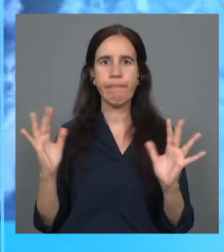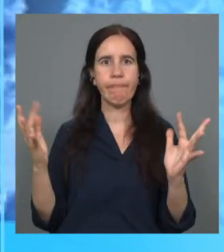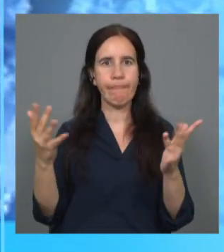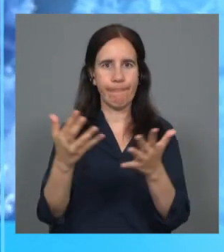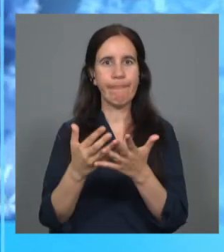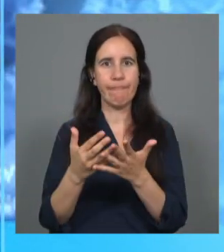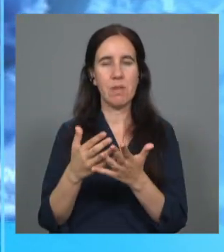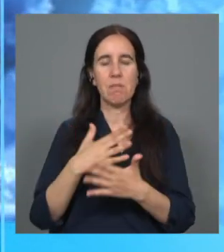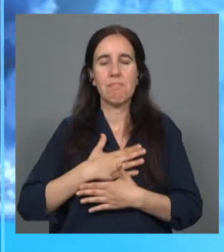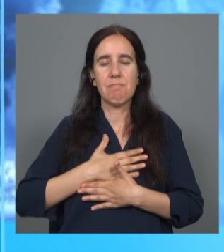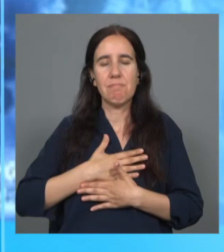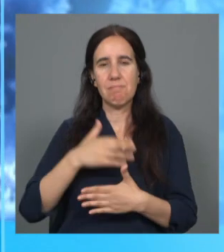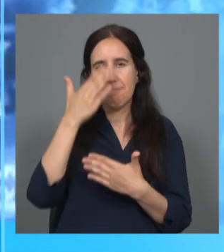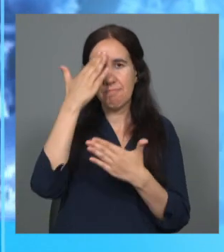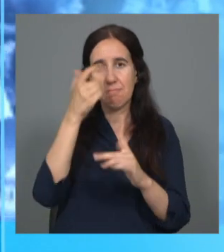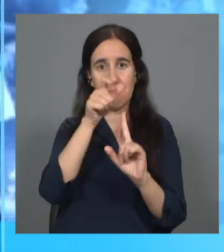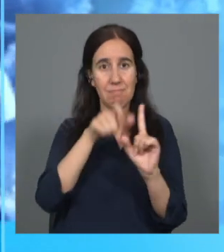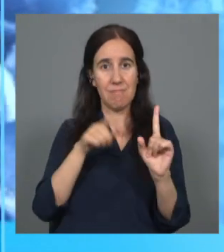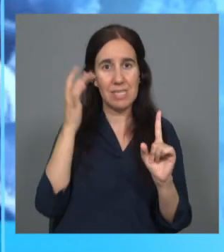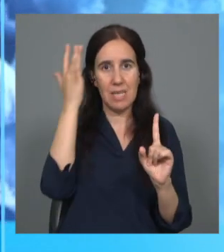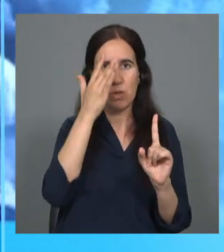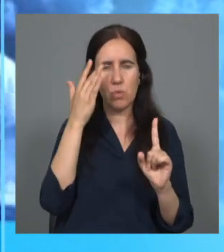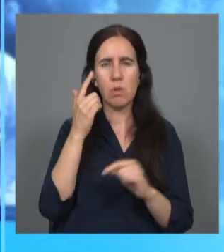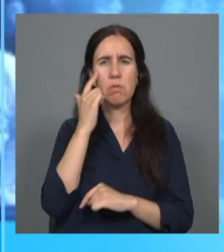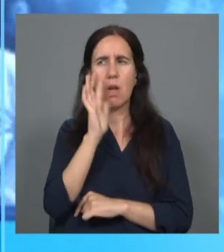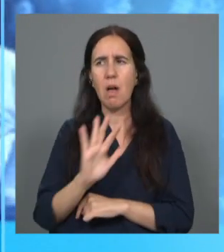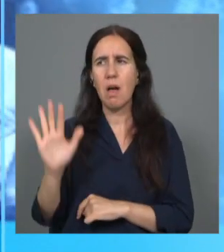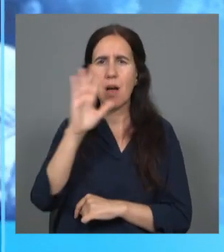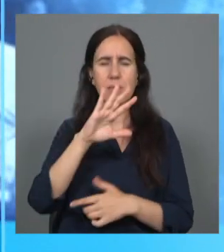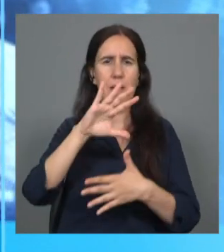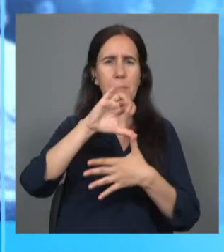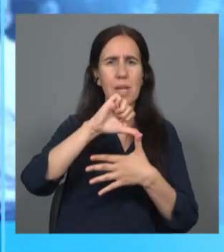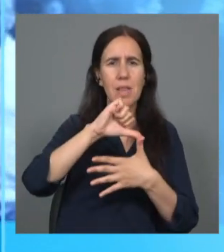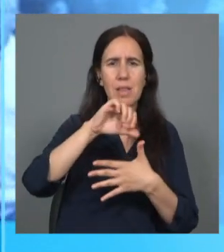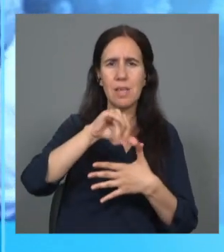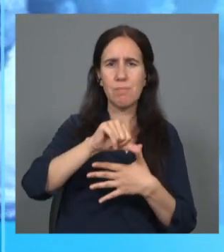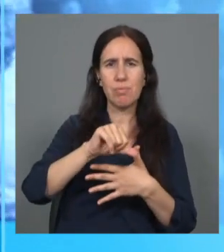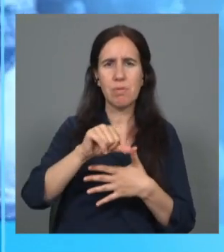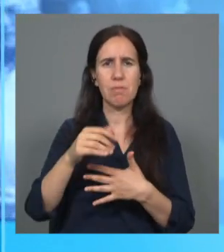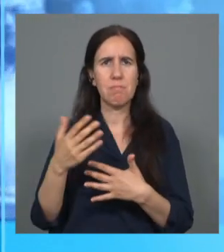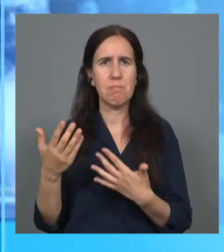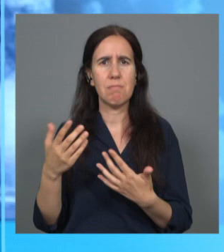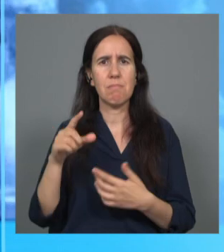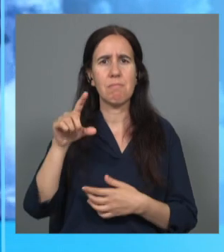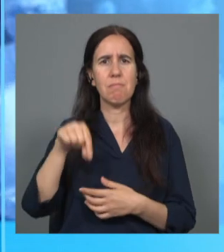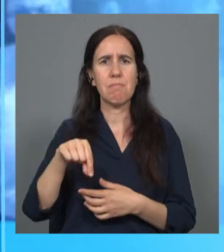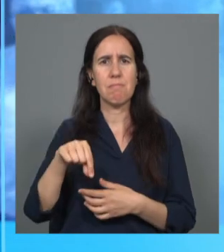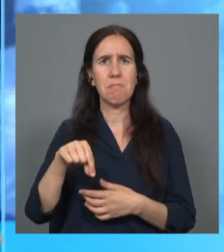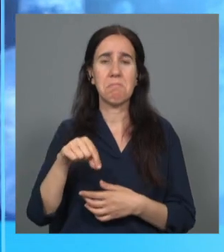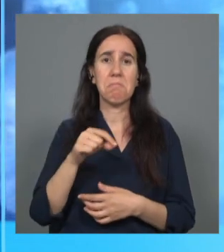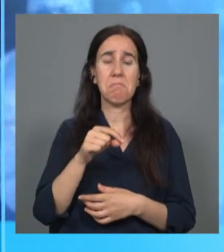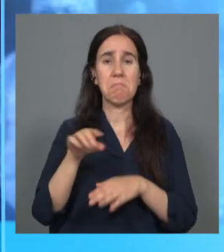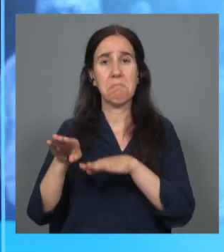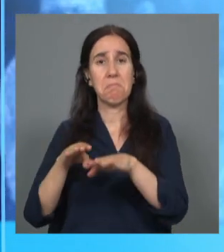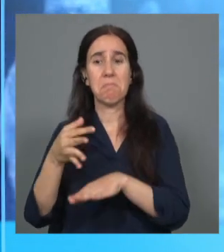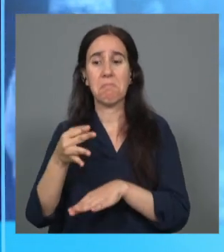devoção a este santo, desde a Ásia à América Latina, nomeadamente, seja a Pádua,